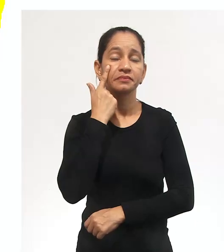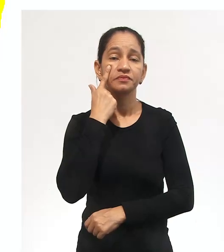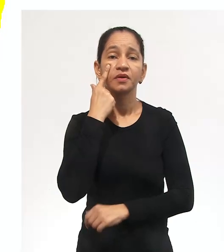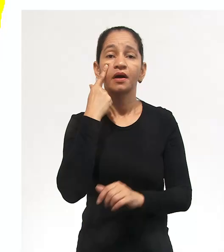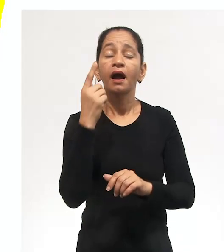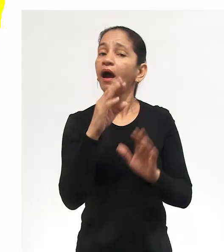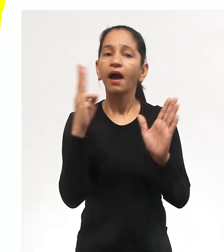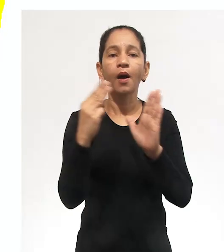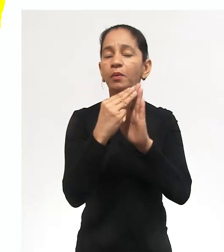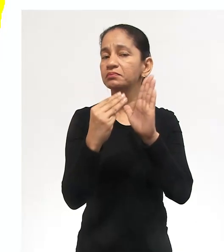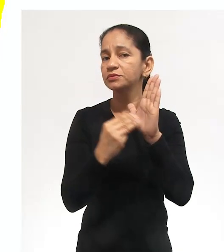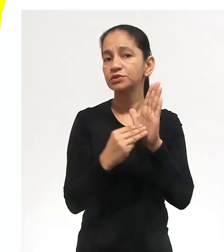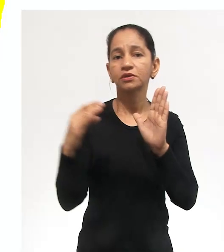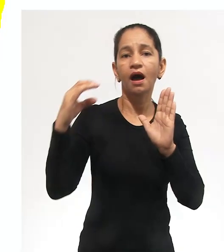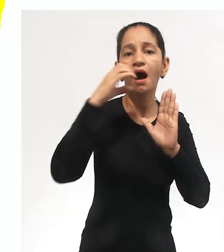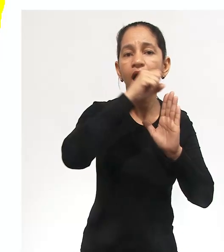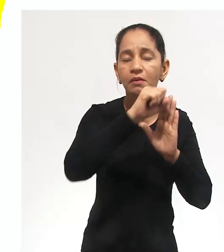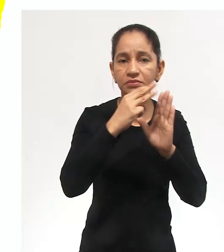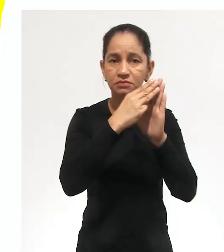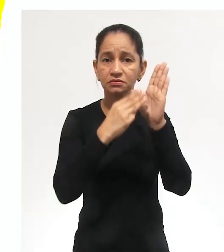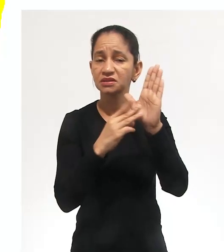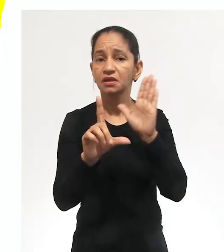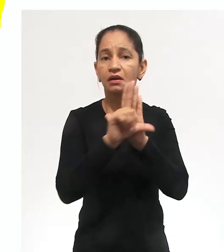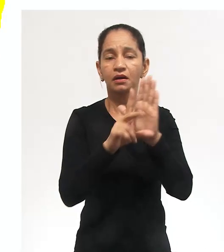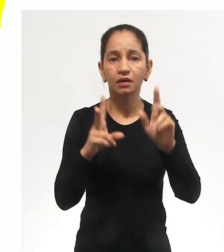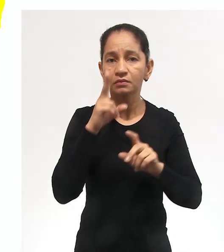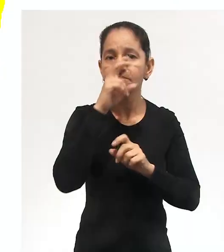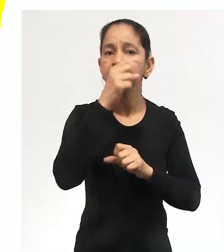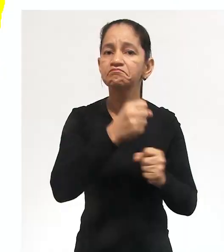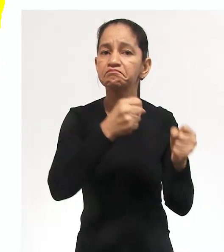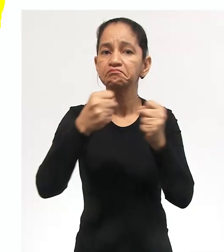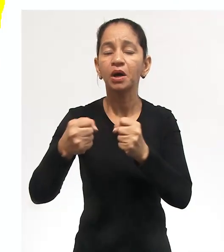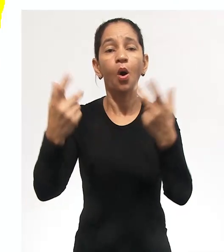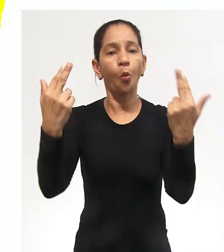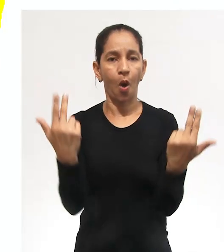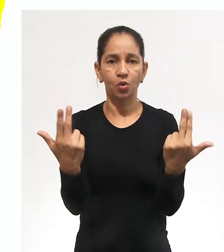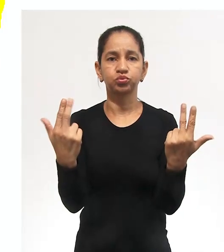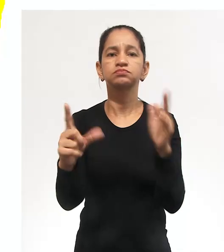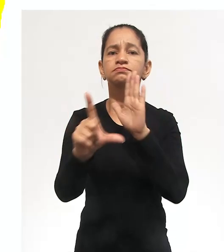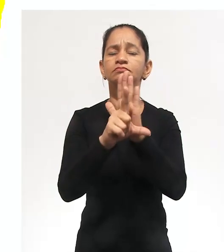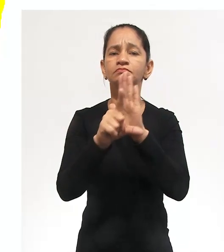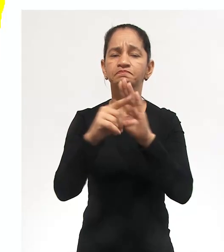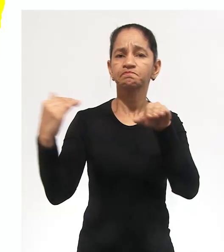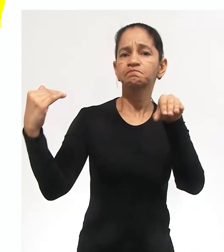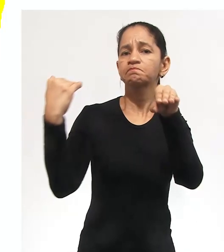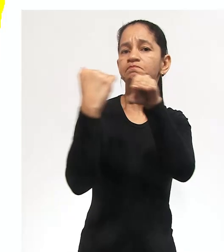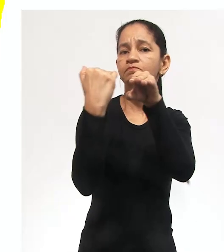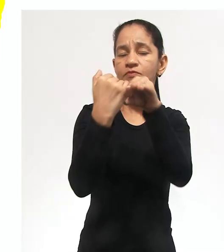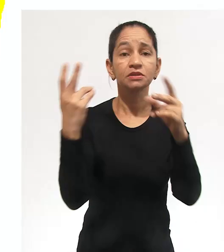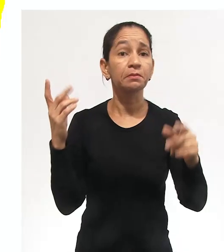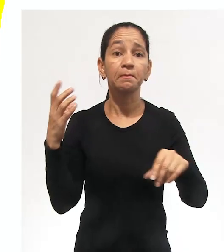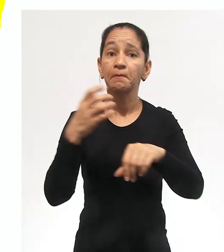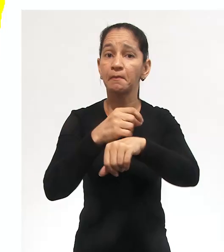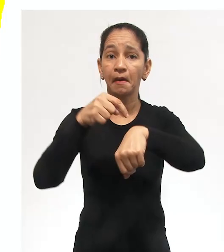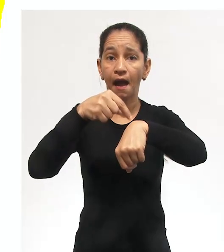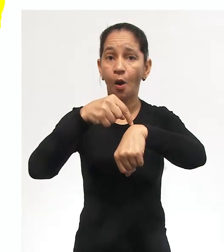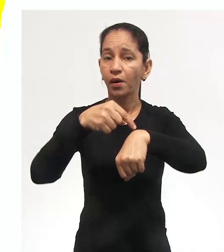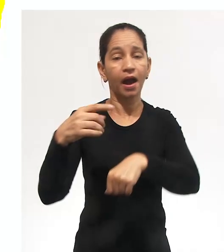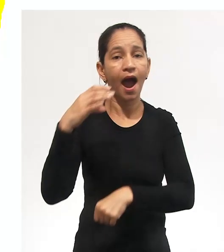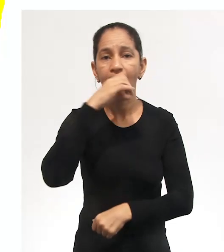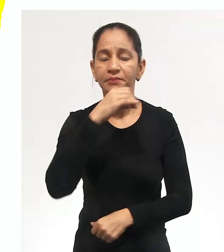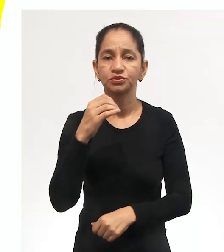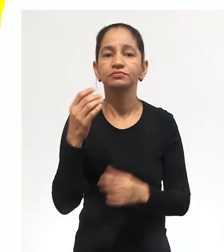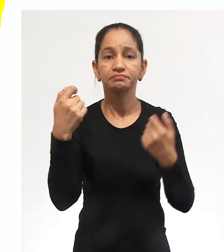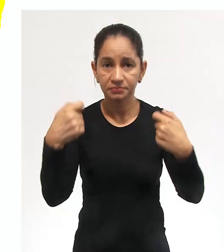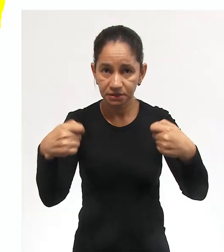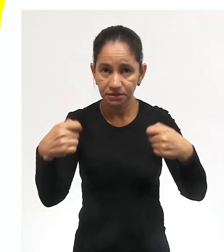medida provisória, né, que tem força de lei, né? Às vezes tem um reflexo ali imediato, né? Além de trabalhar